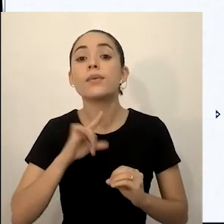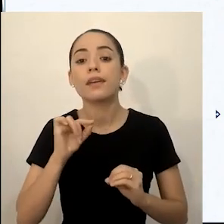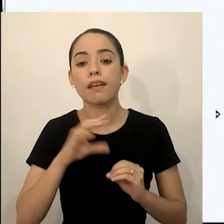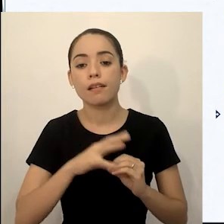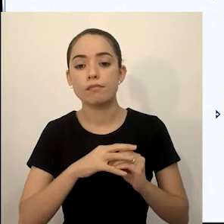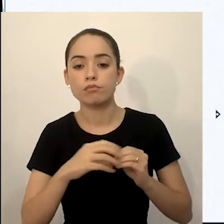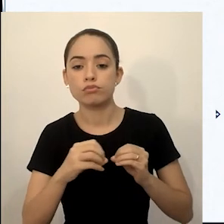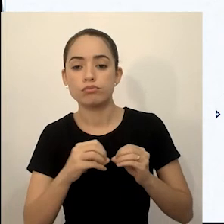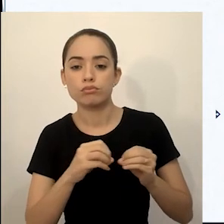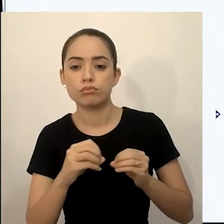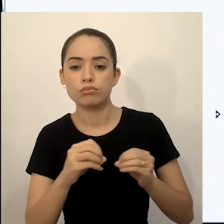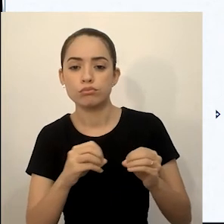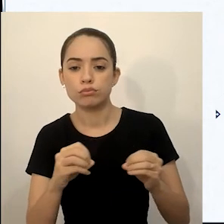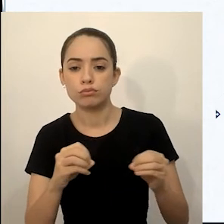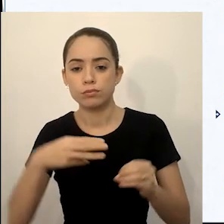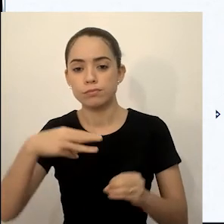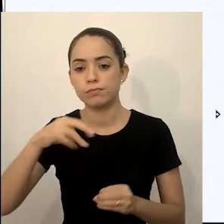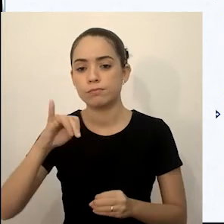sucessivas.